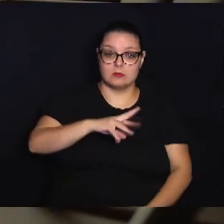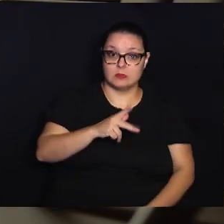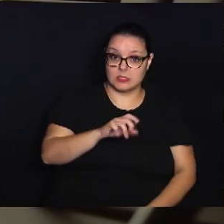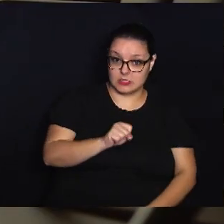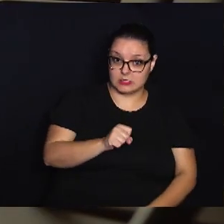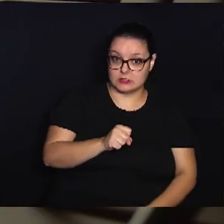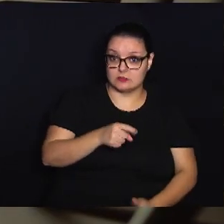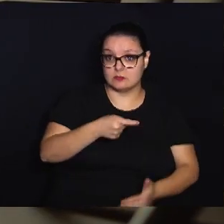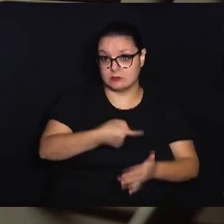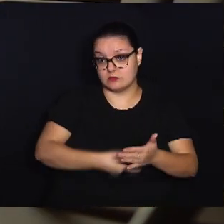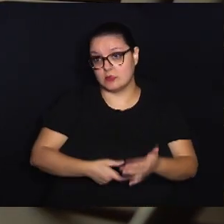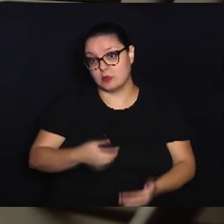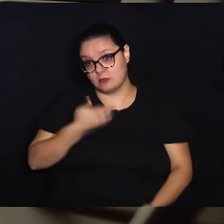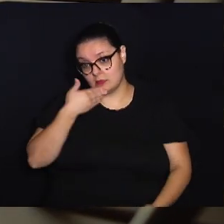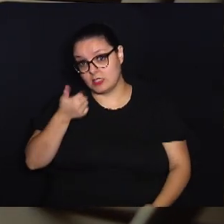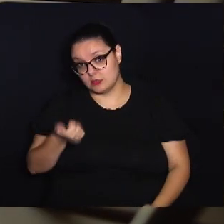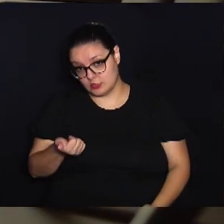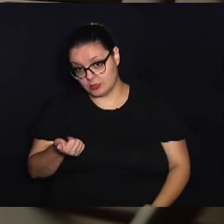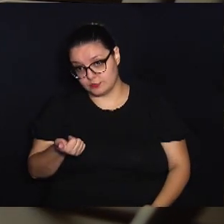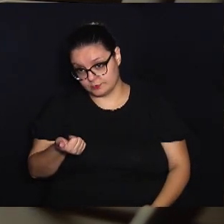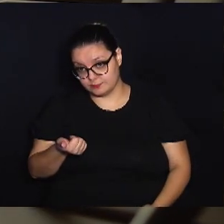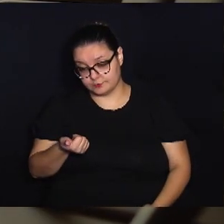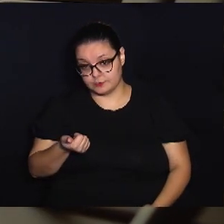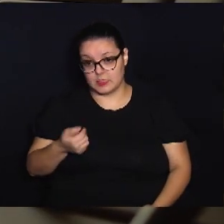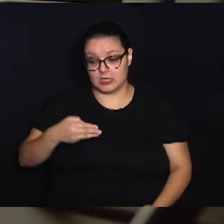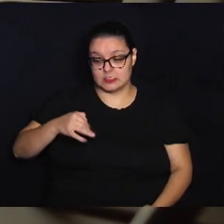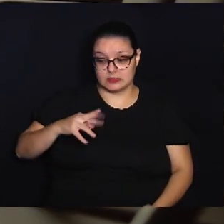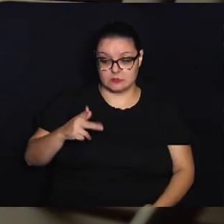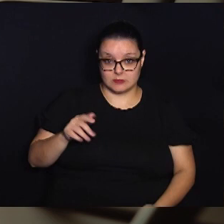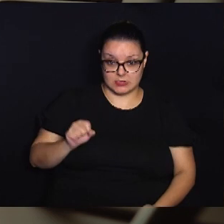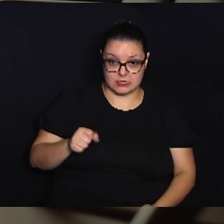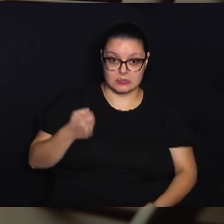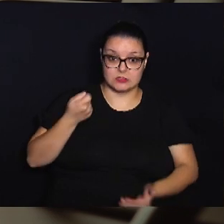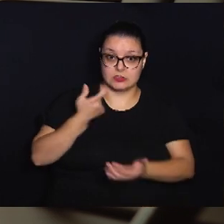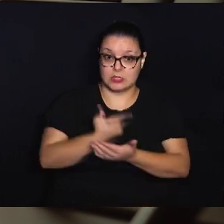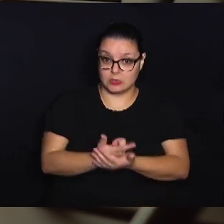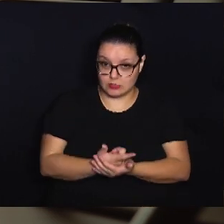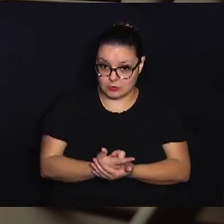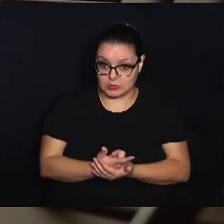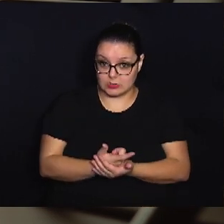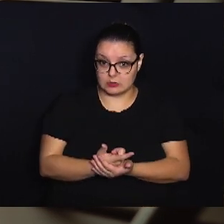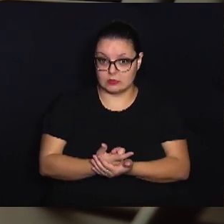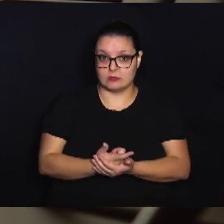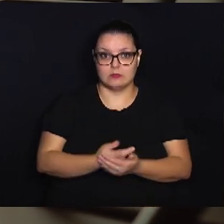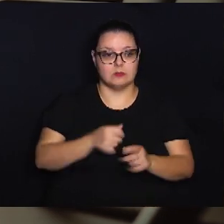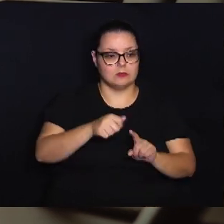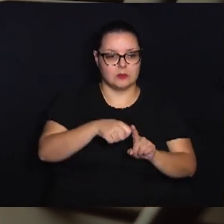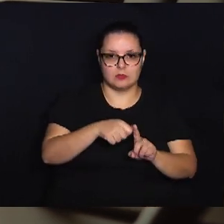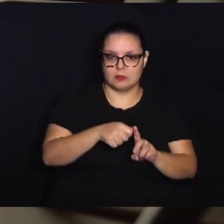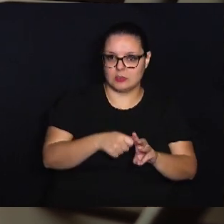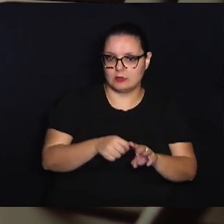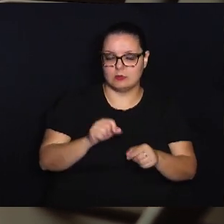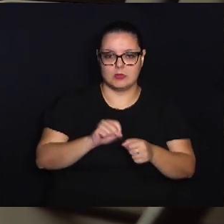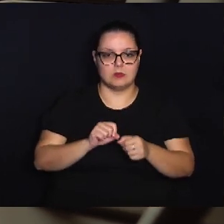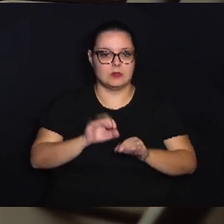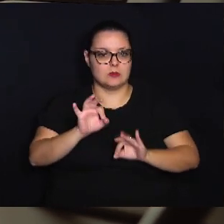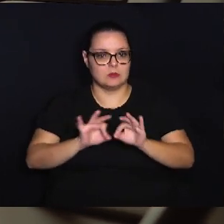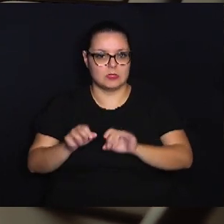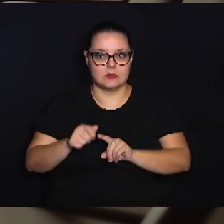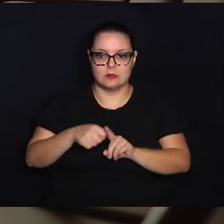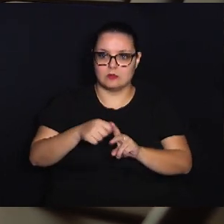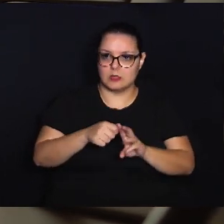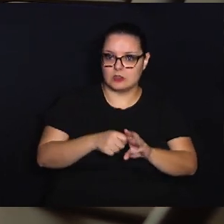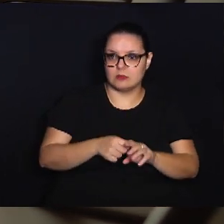milhas, com uma taxa, uma paridade melhor, né? E essas milhas você pode ir comprando por mês, né? Fazendo um